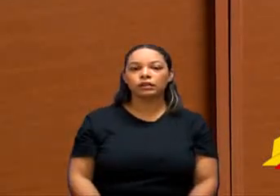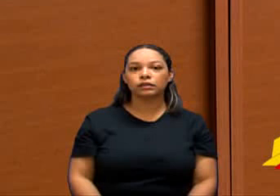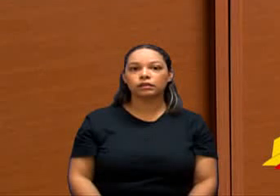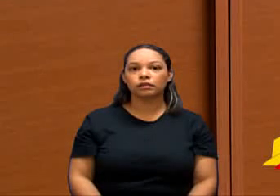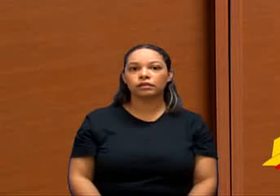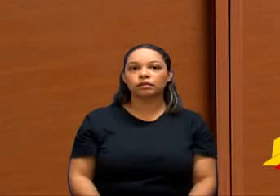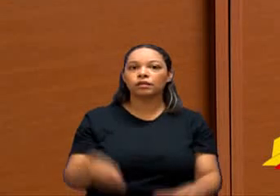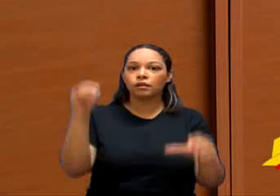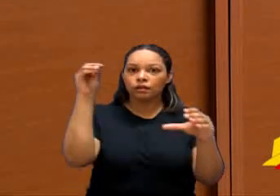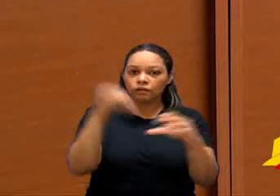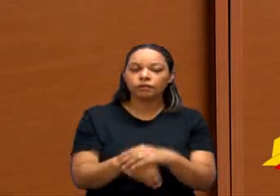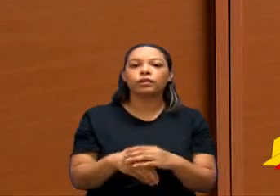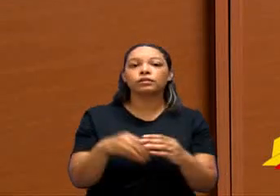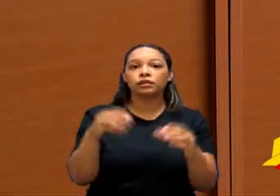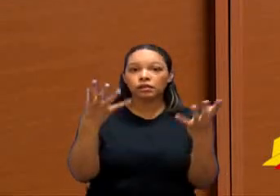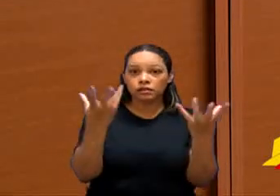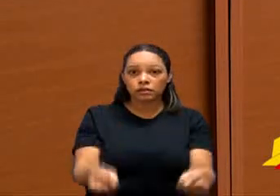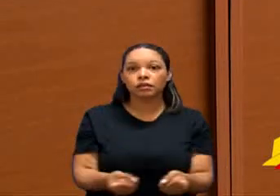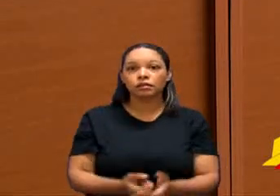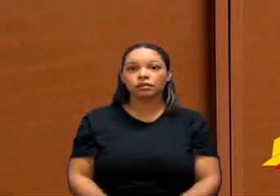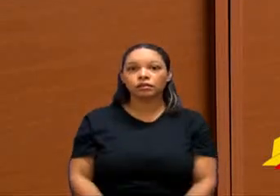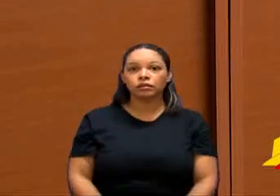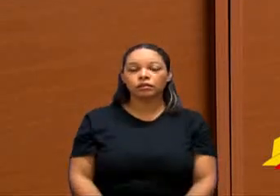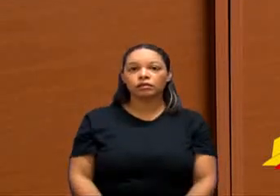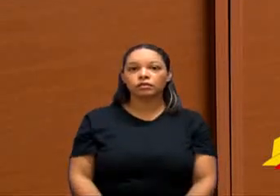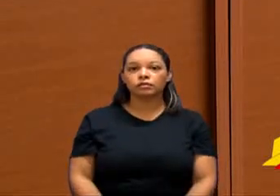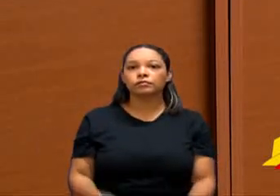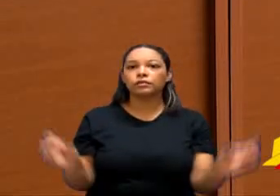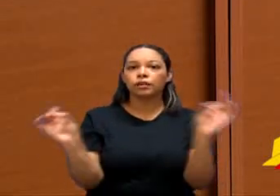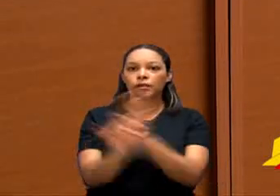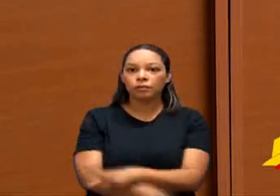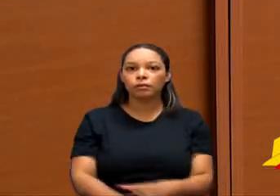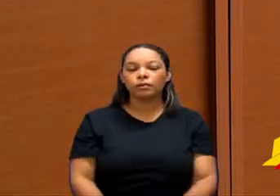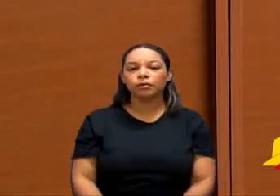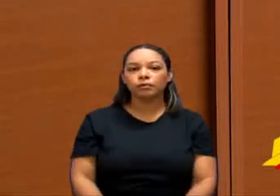todos votem favoravelmente, é claro. É encerrada a discussão.